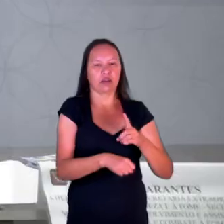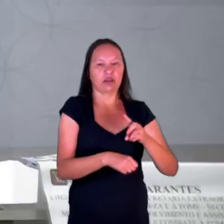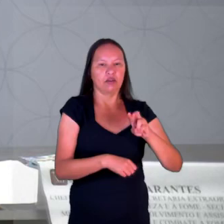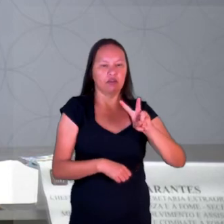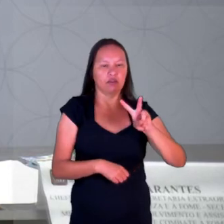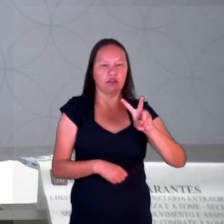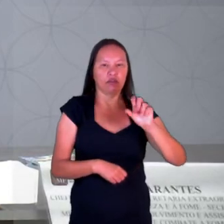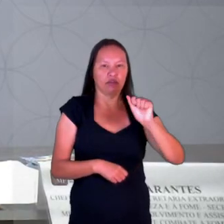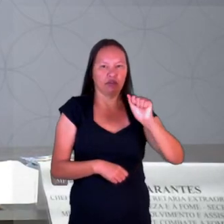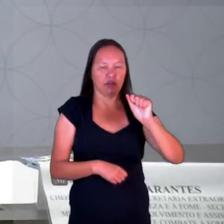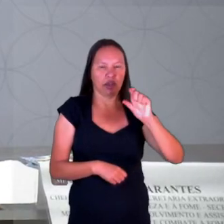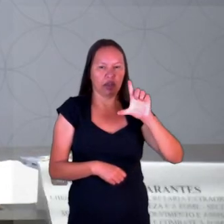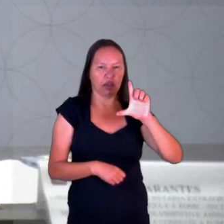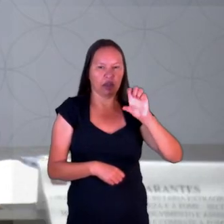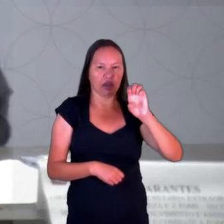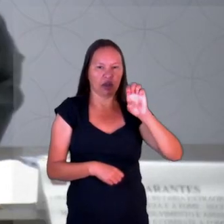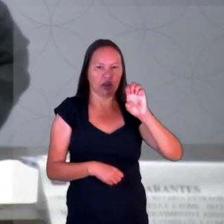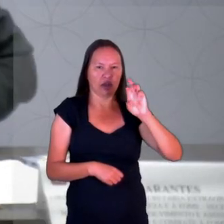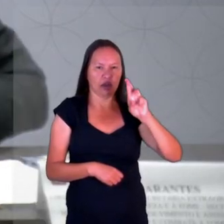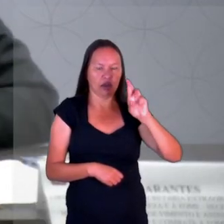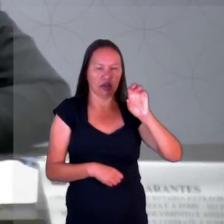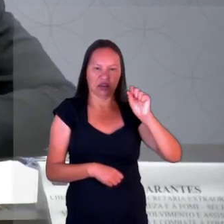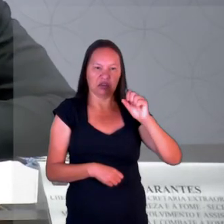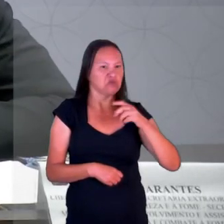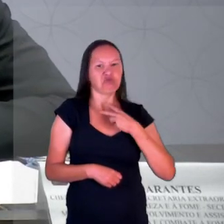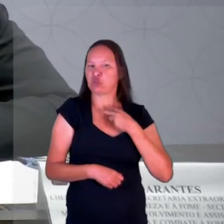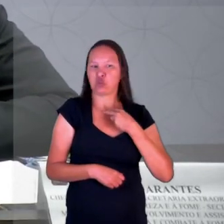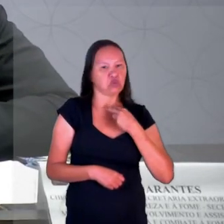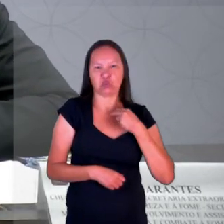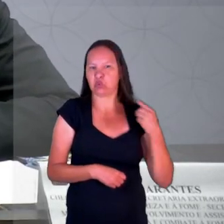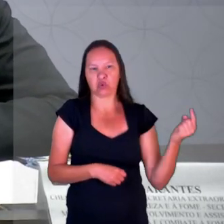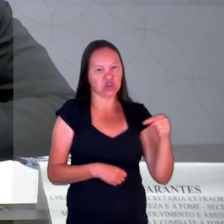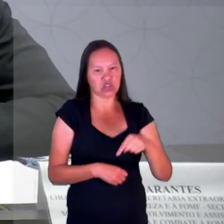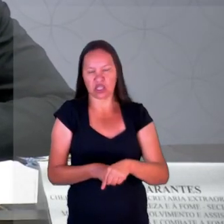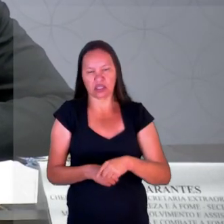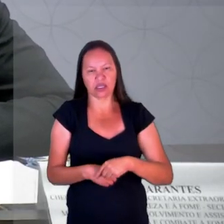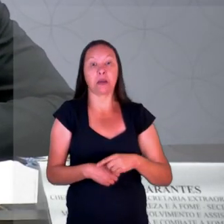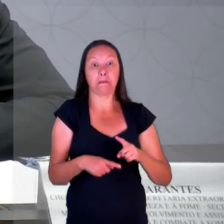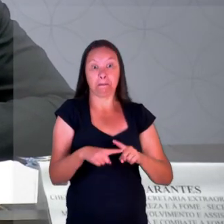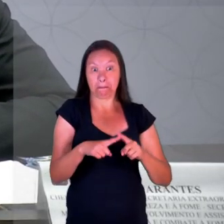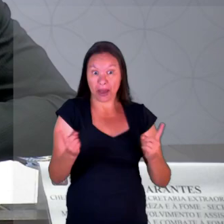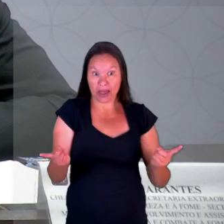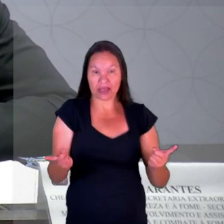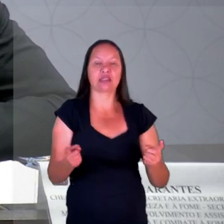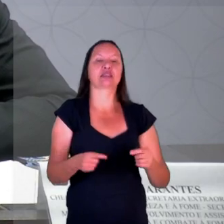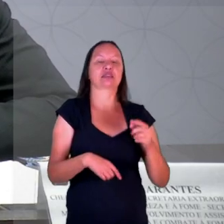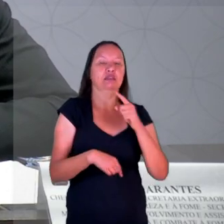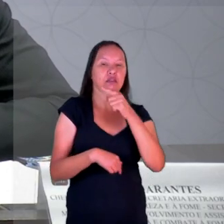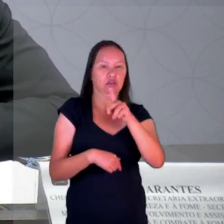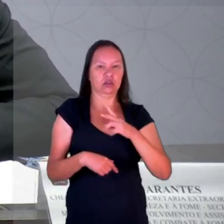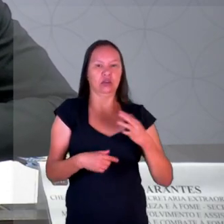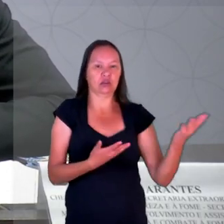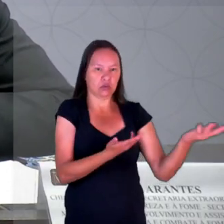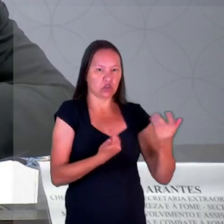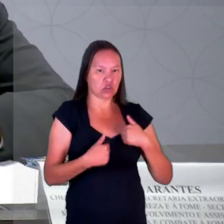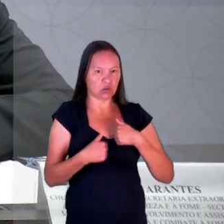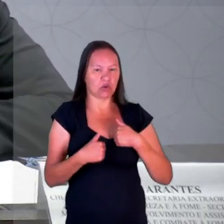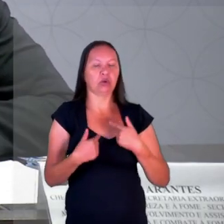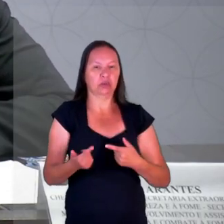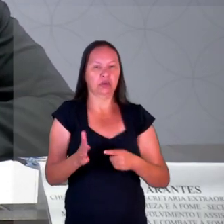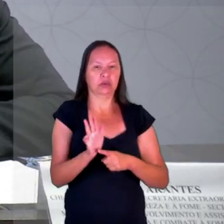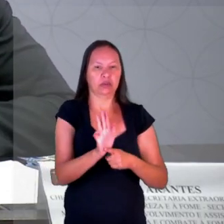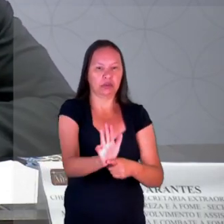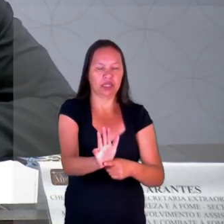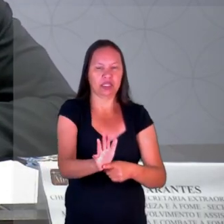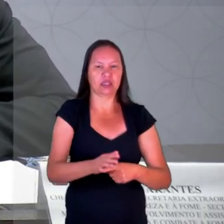de outros compromissos e agendas mas que fez questão né de me designar para vir aqui neste pleno tamanha